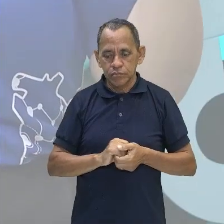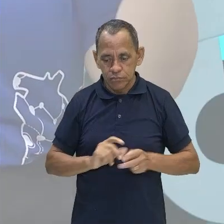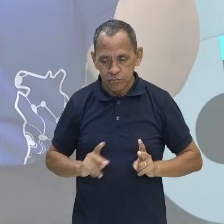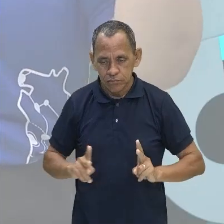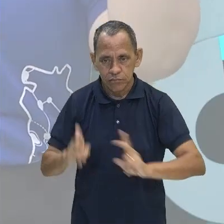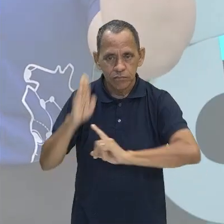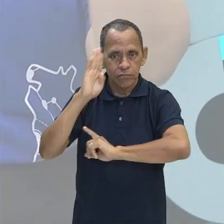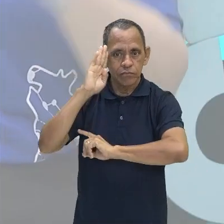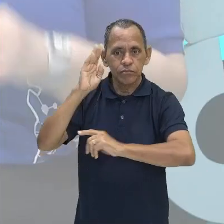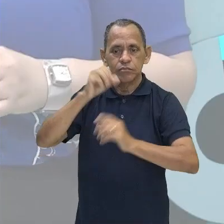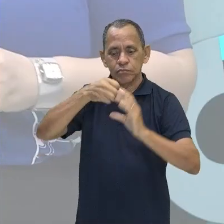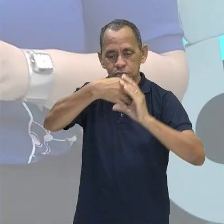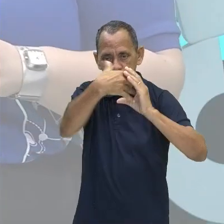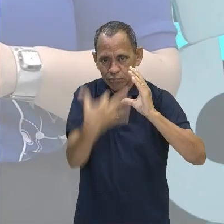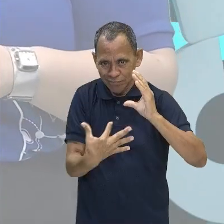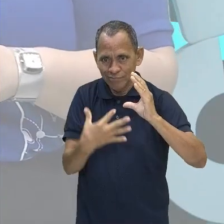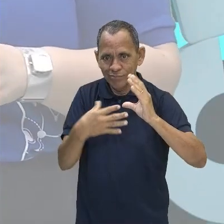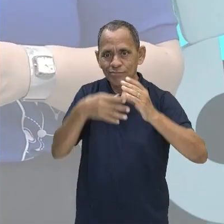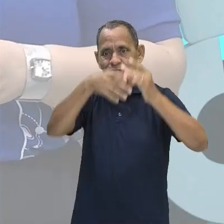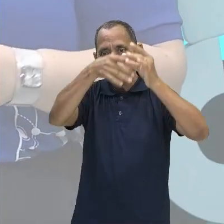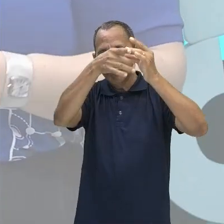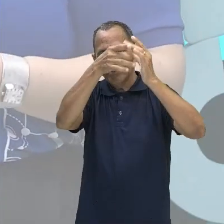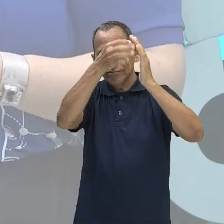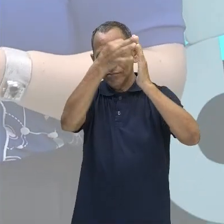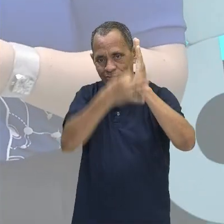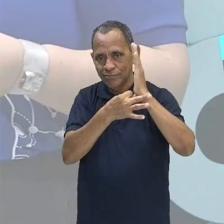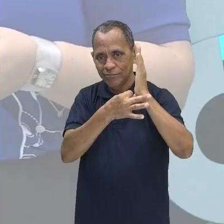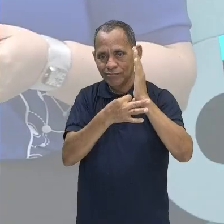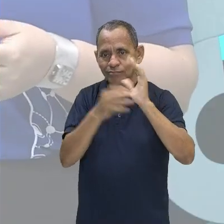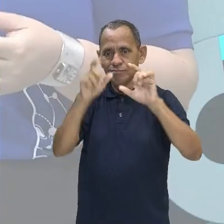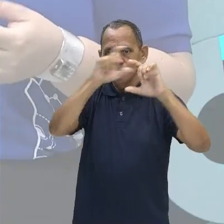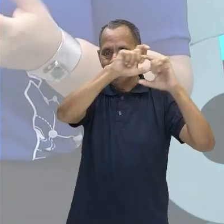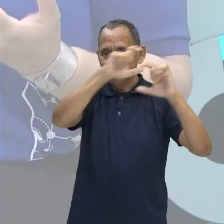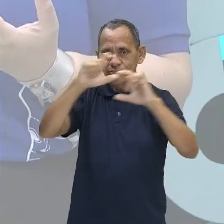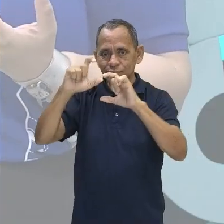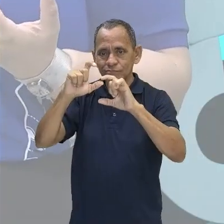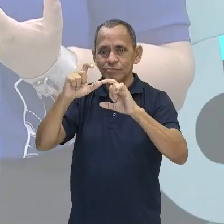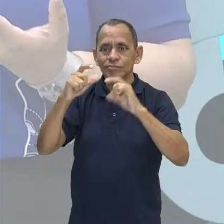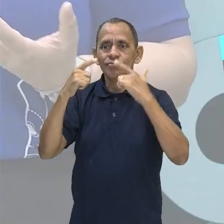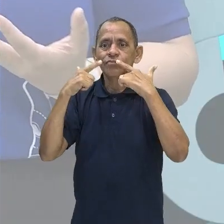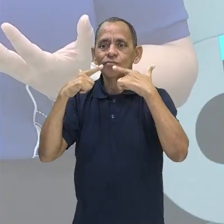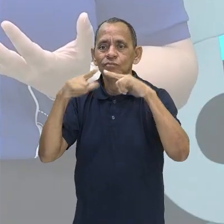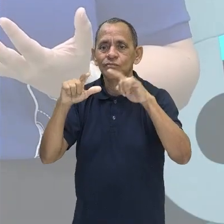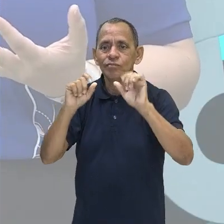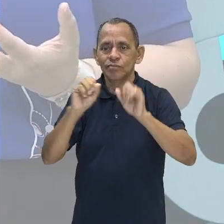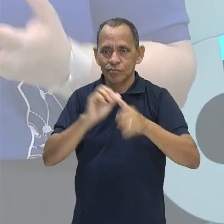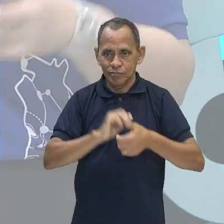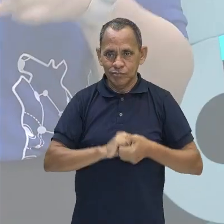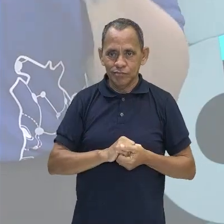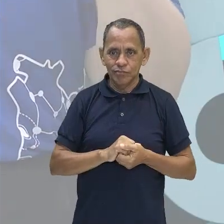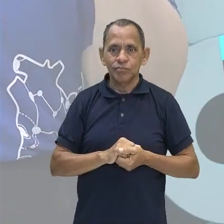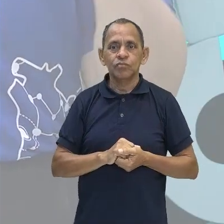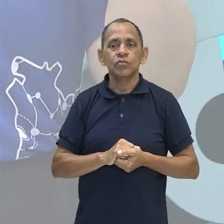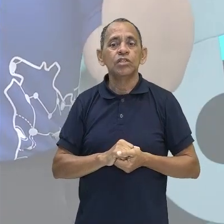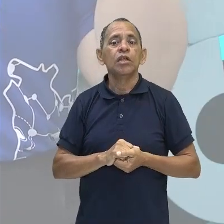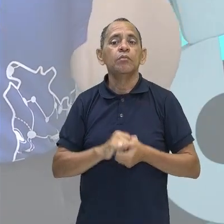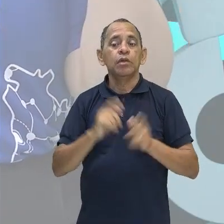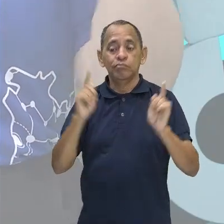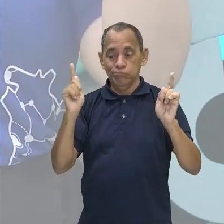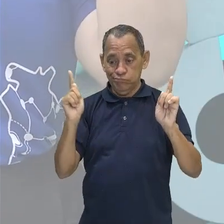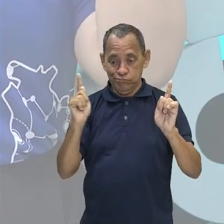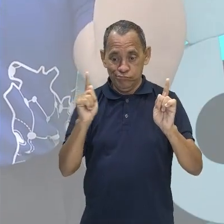principais características do texto da tirinha. É justamente a linguagem mista, mas também a brevidade.